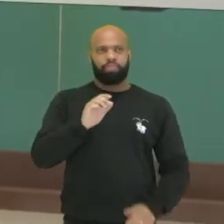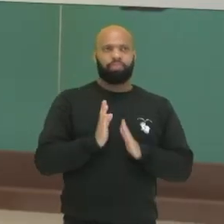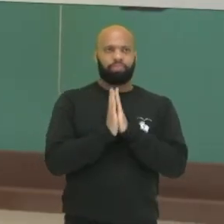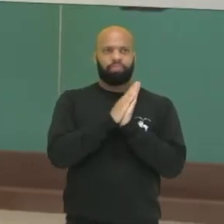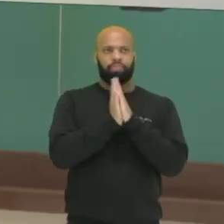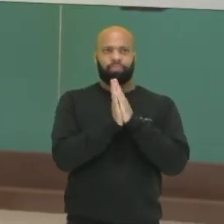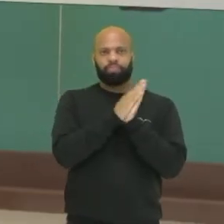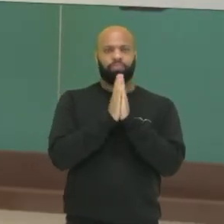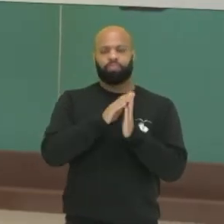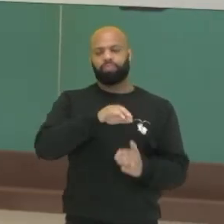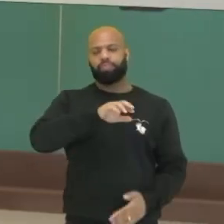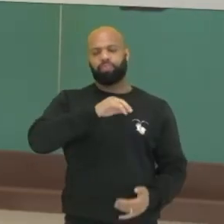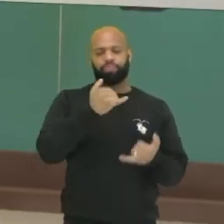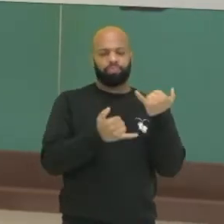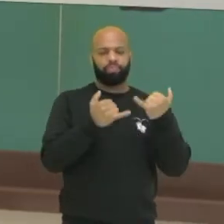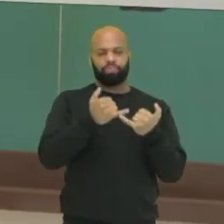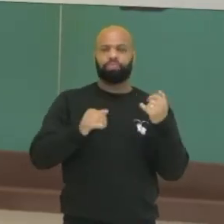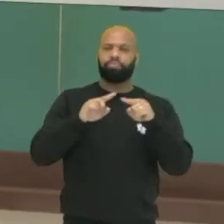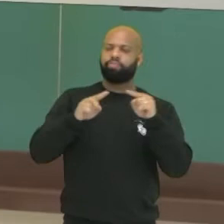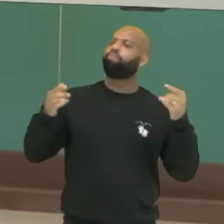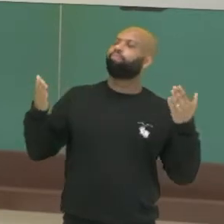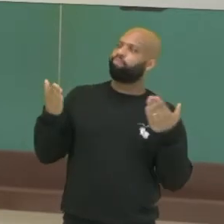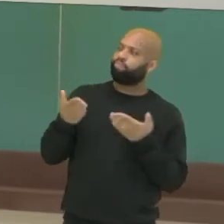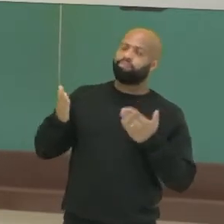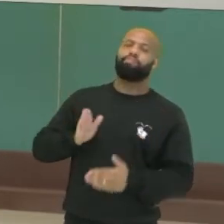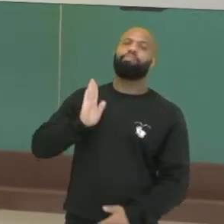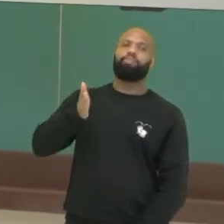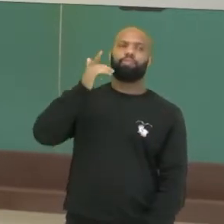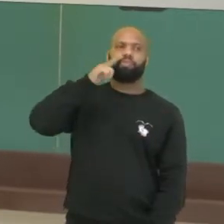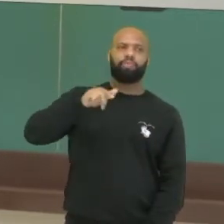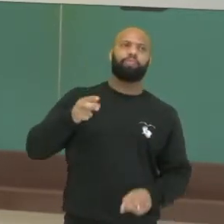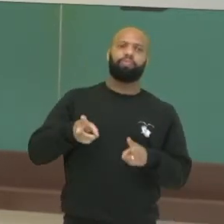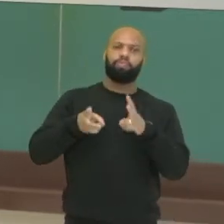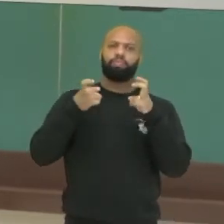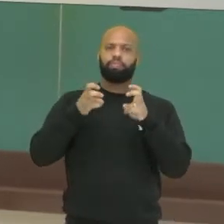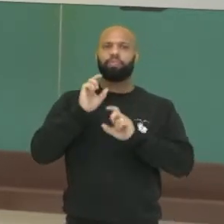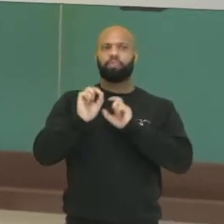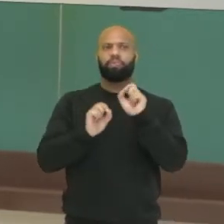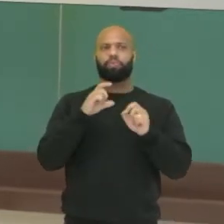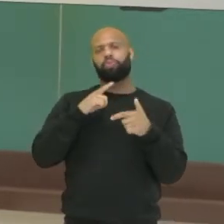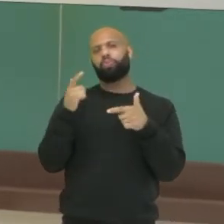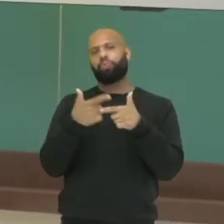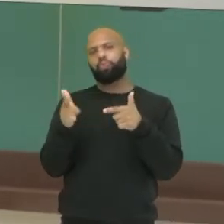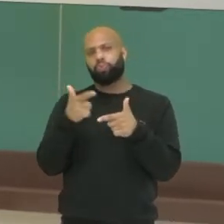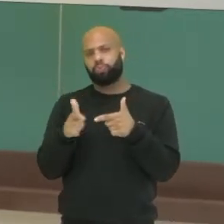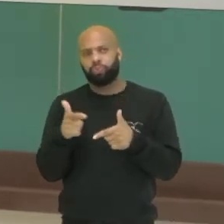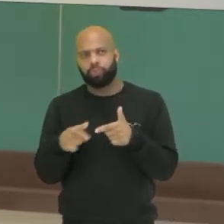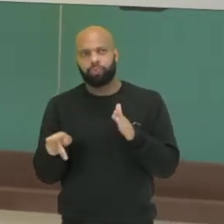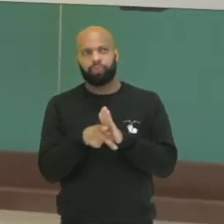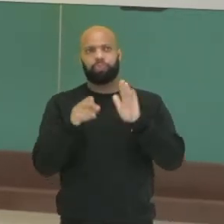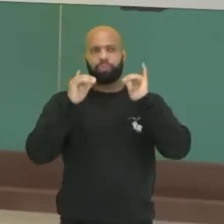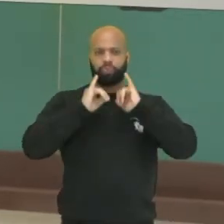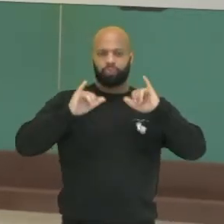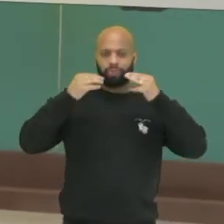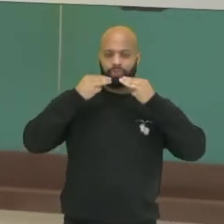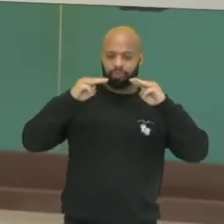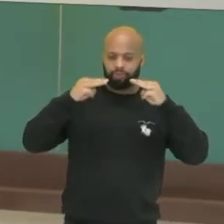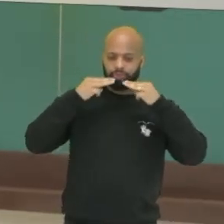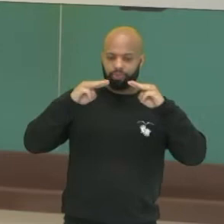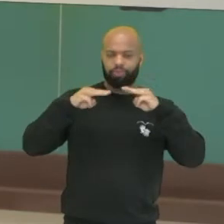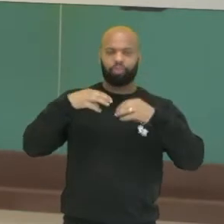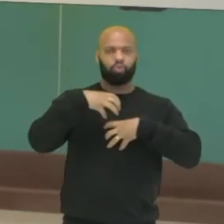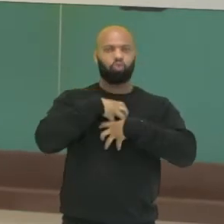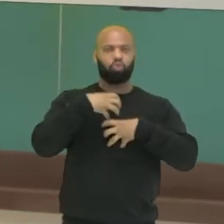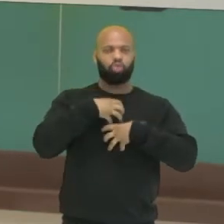incisos, mas por aqui a gente já pode perceber um pouquinho onde que estava lá a questão da propaganda abusiva.